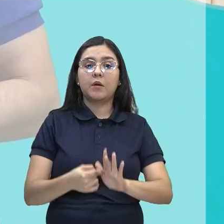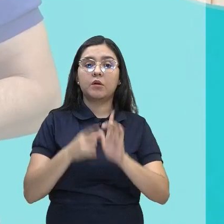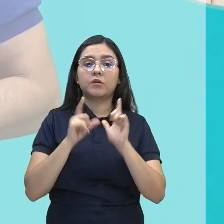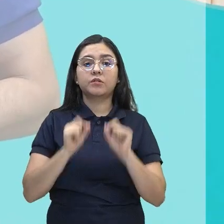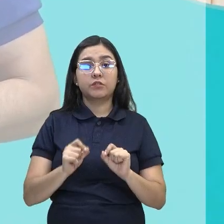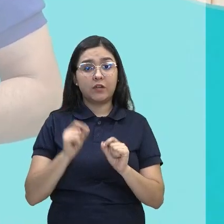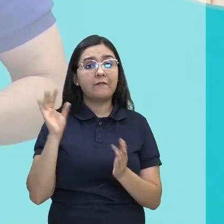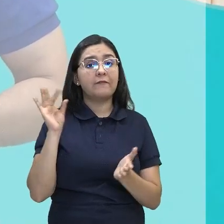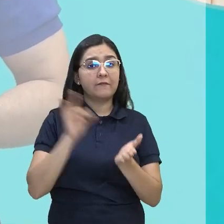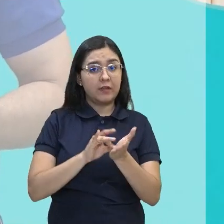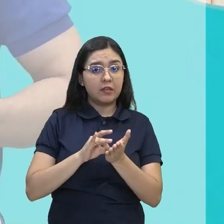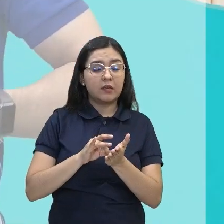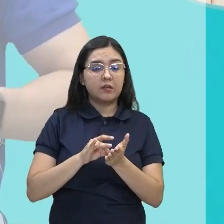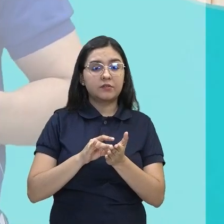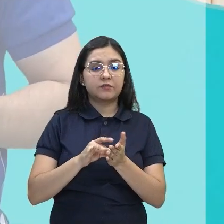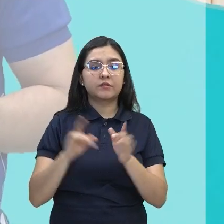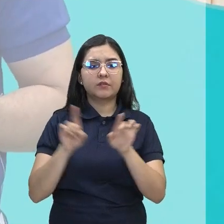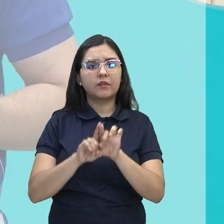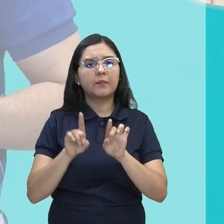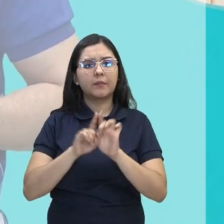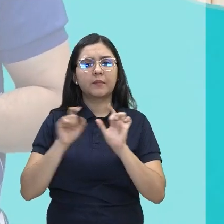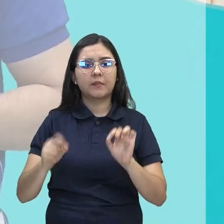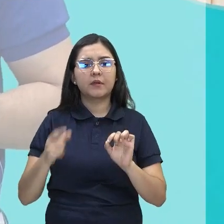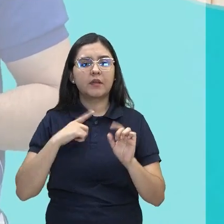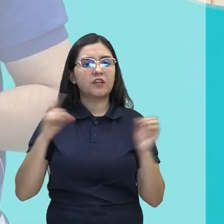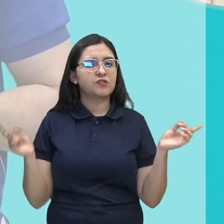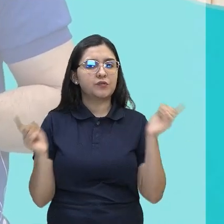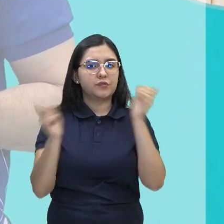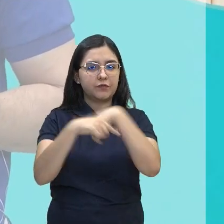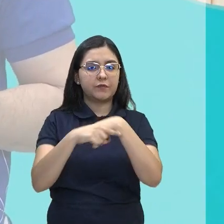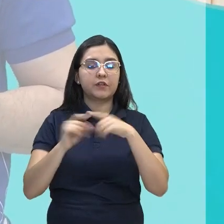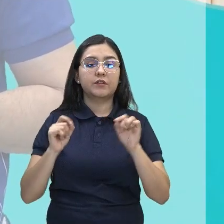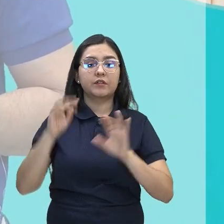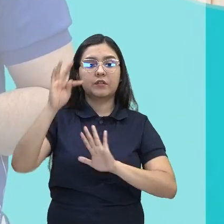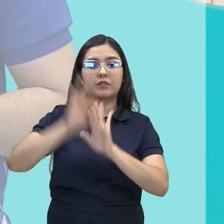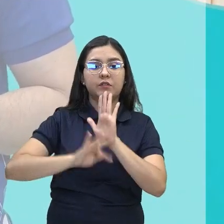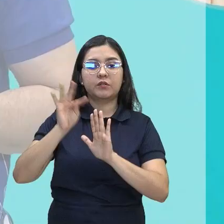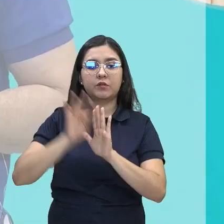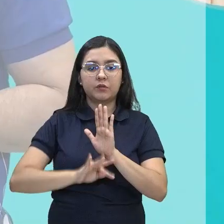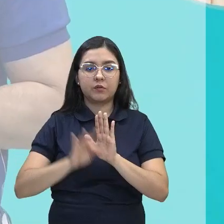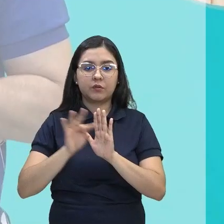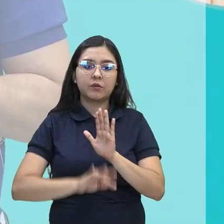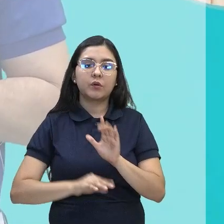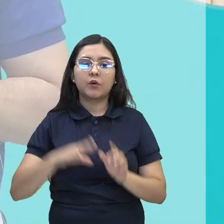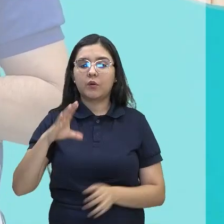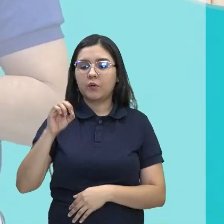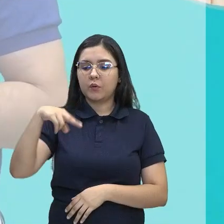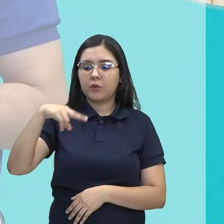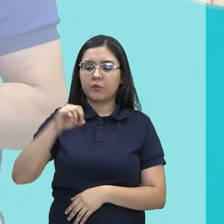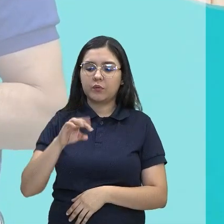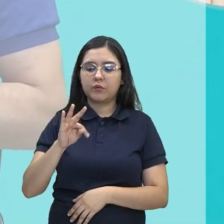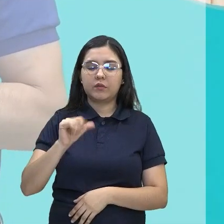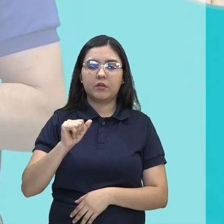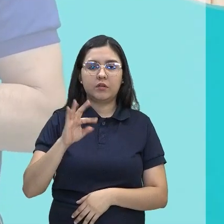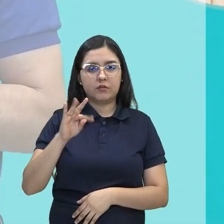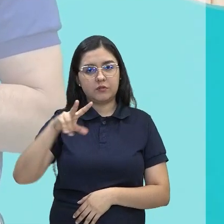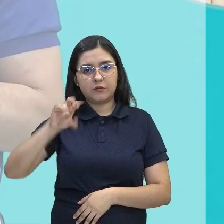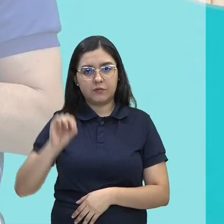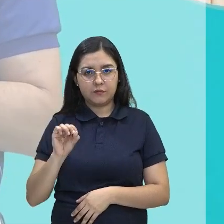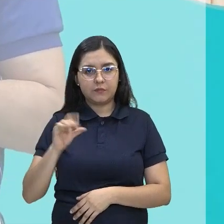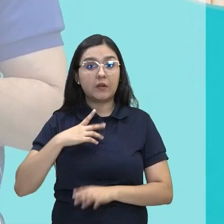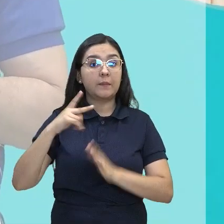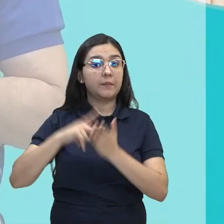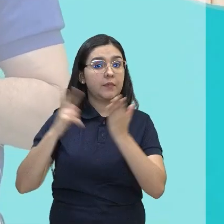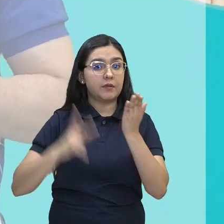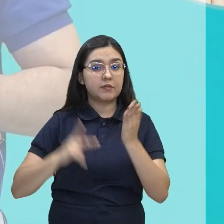da realidade. E ele é o oposto de texto conotativo, olha só. Na poesia, então, texto